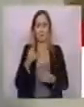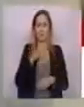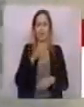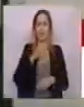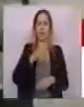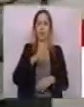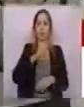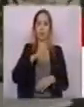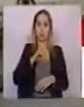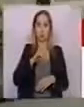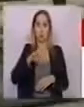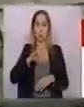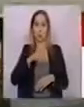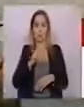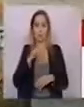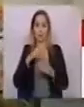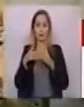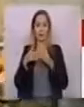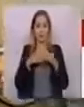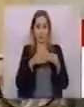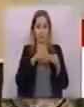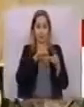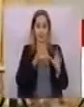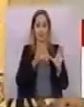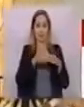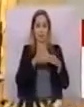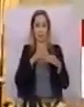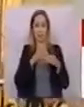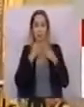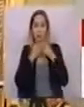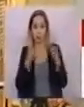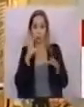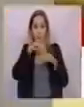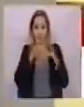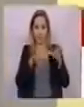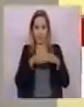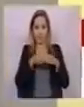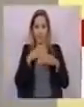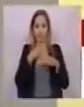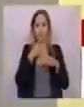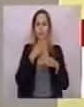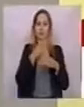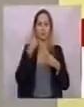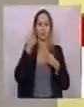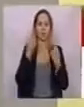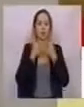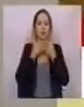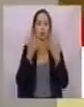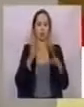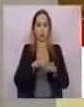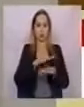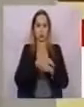António Matos Godinho e da equipa que liderava só veio confirmar o interesse de reunir todos os diretores de serviço do Hospital da